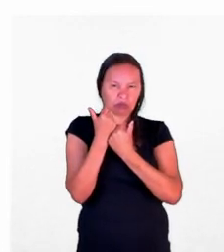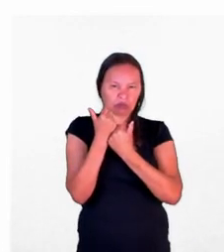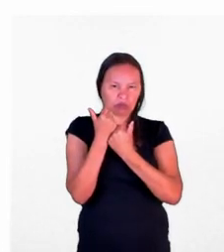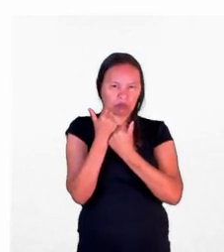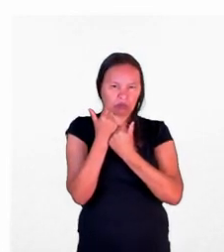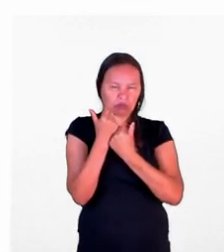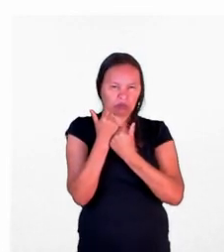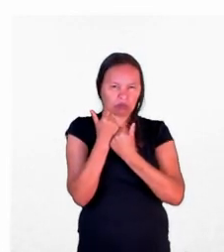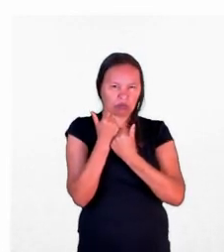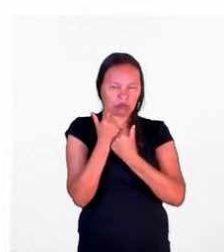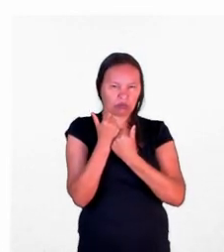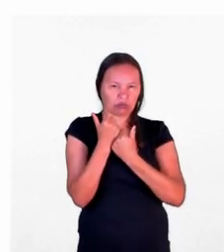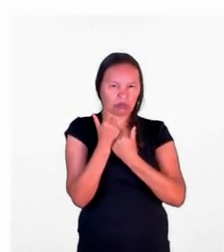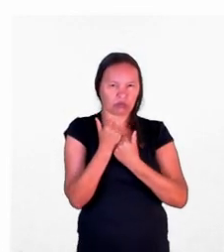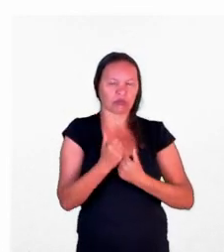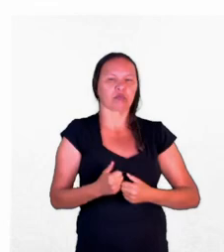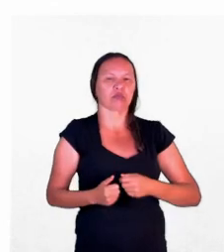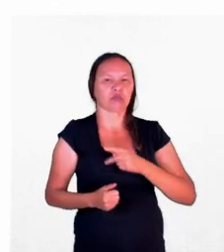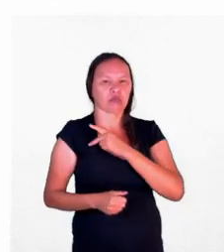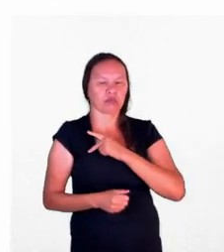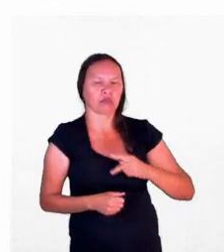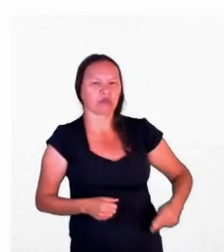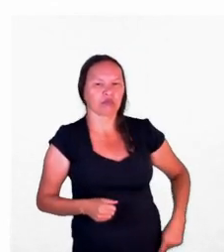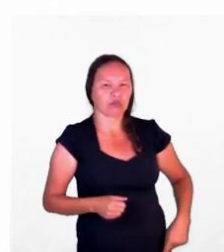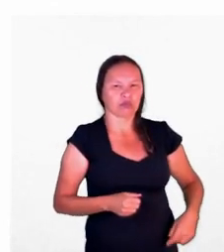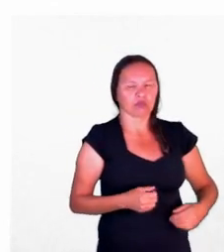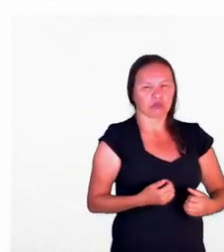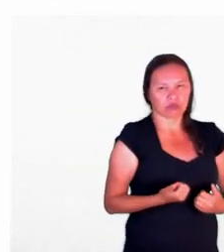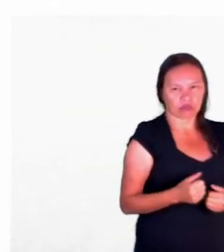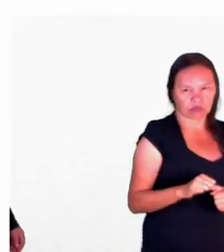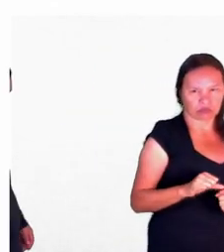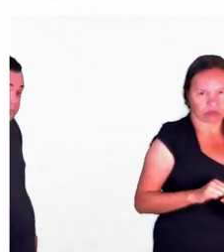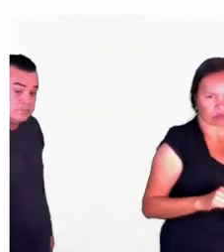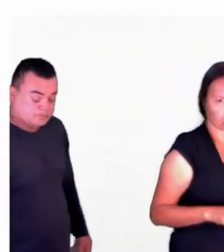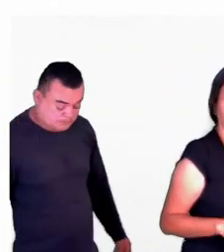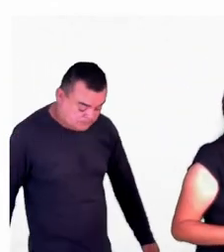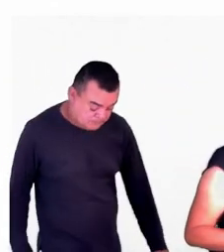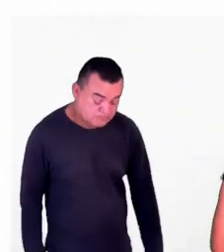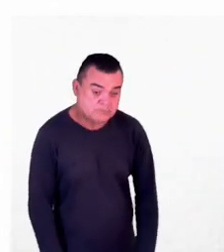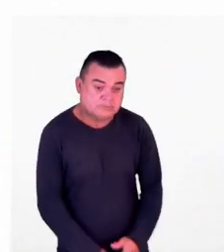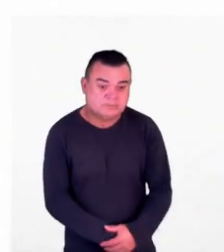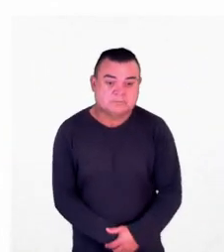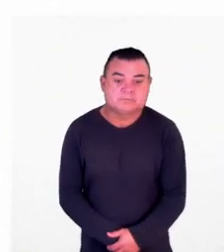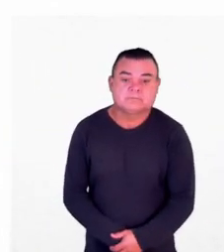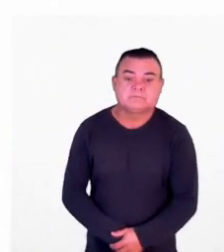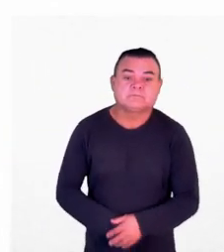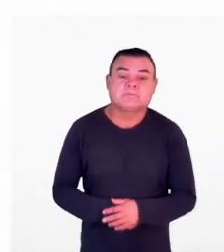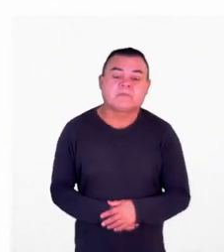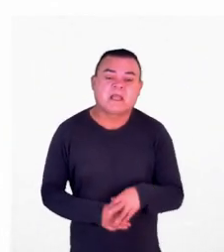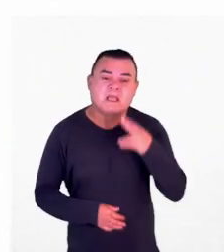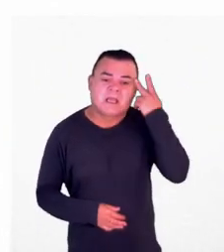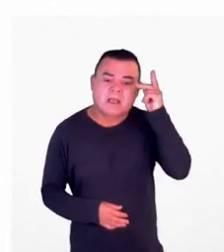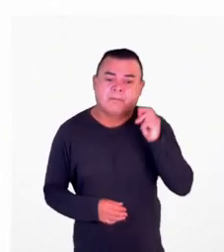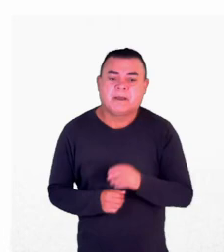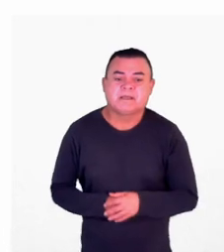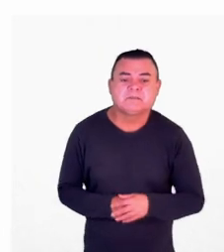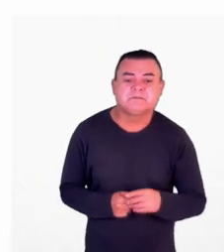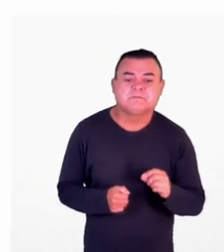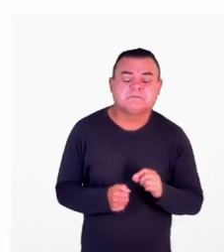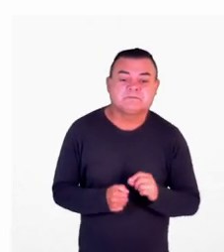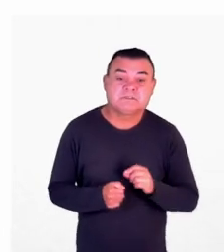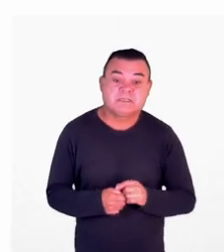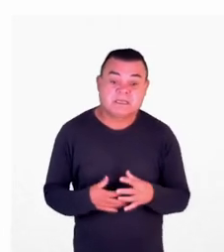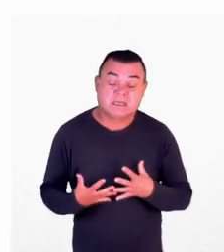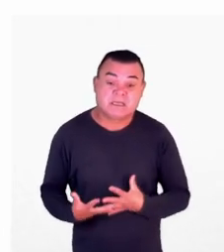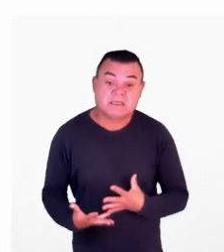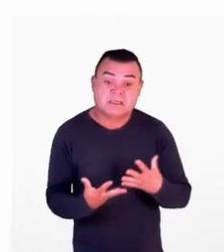consigam aderir às políticas para consigam fazer o seu conselho para fazer a adesão